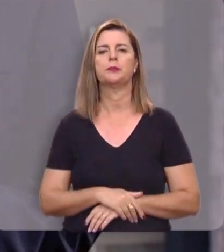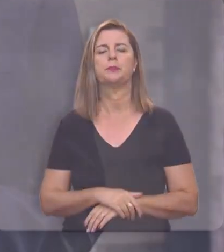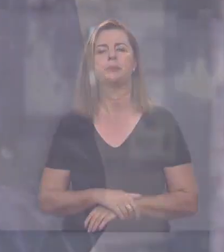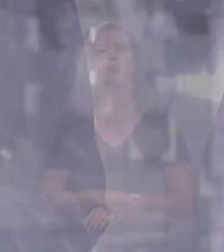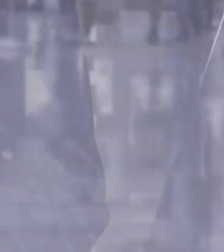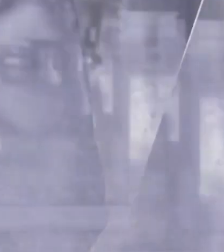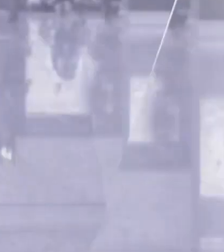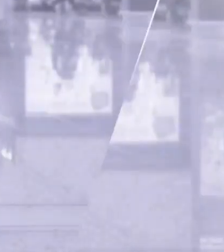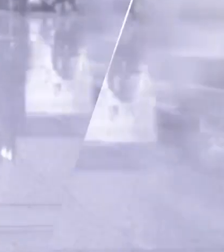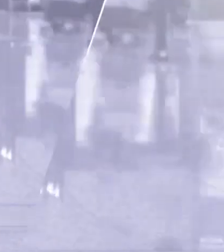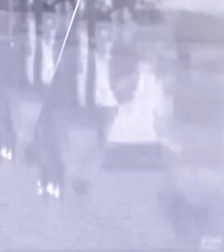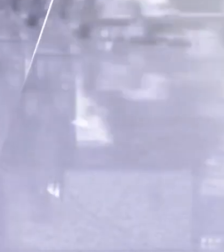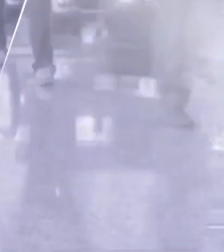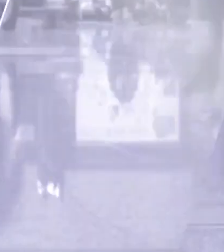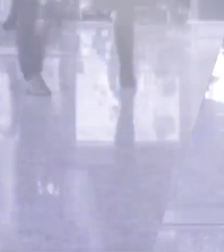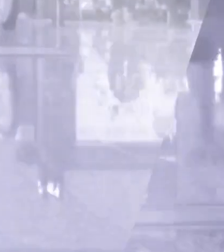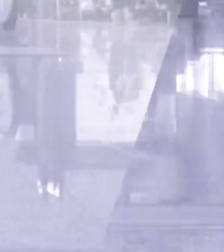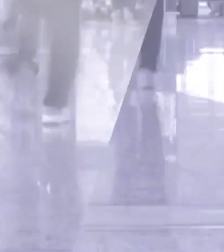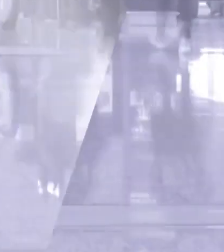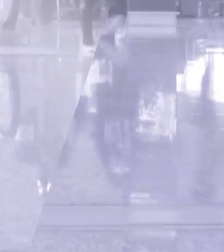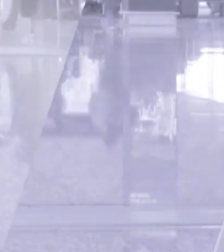coração.